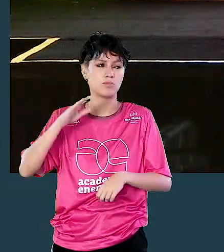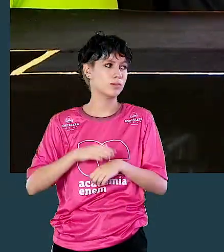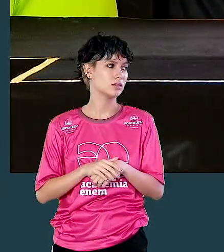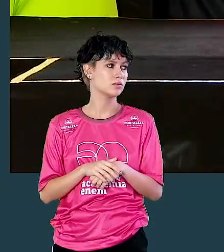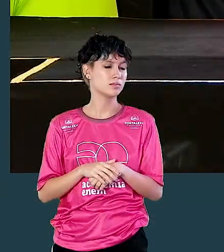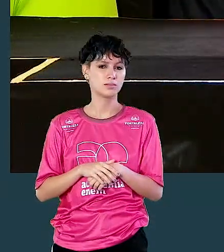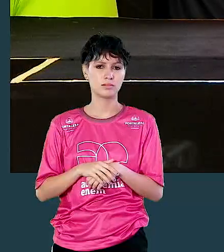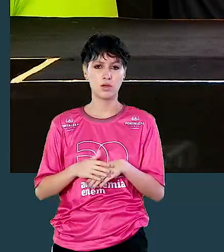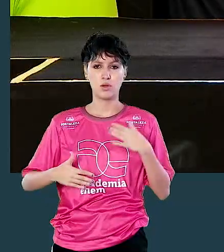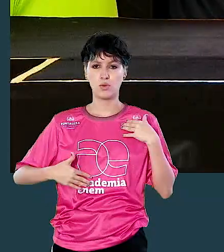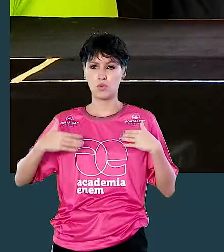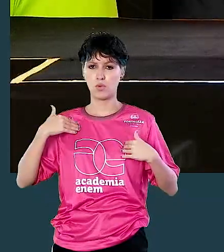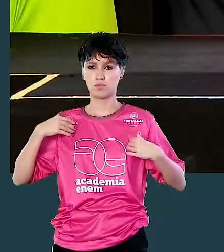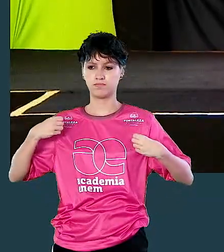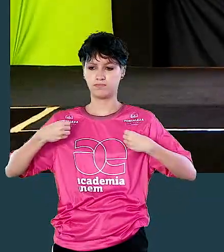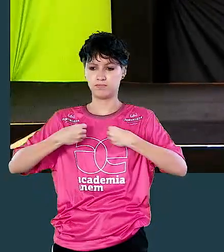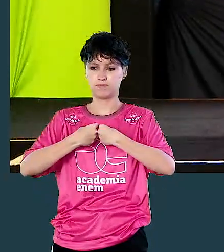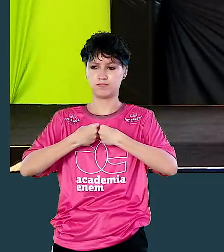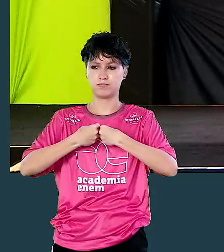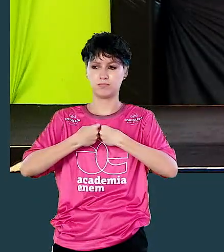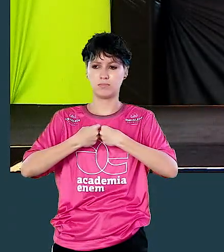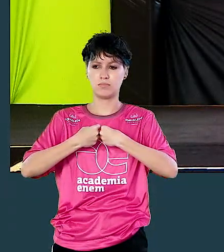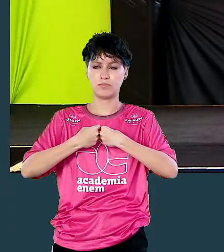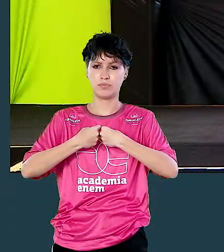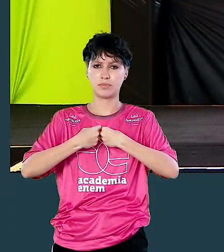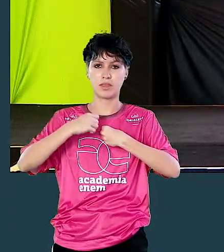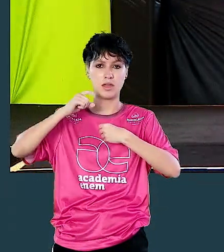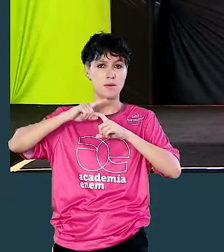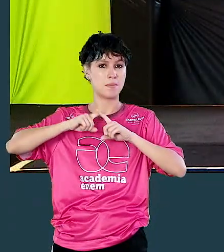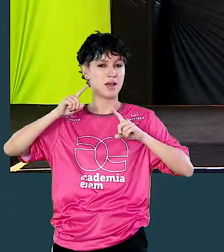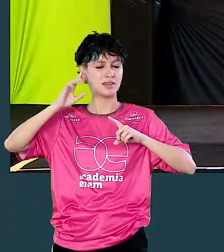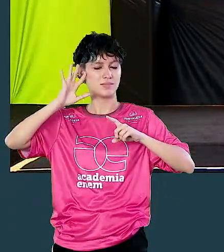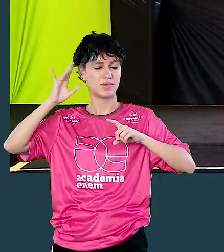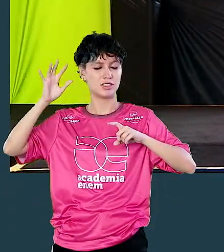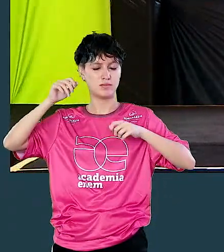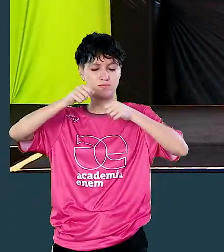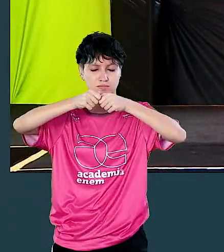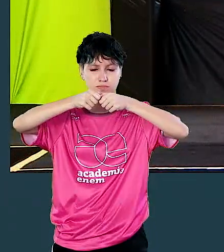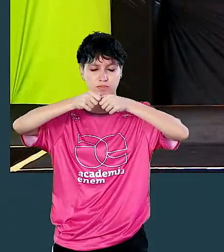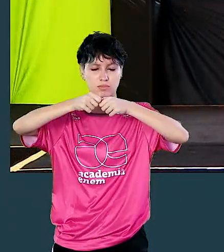ó. Agora imagina, se eu tenho uma ramificação,